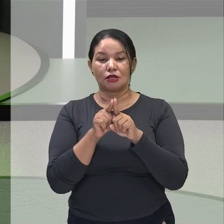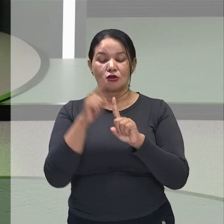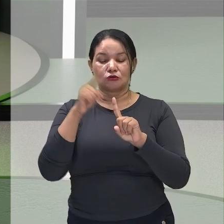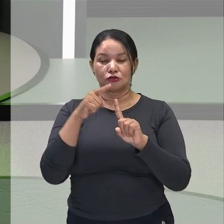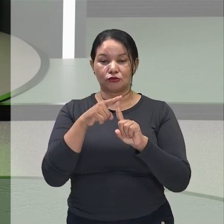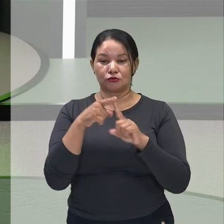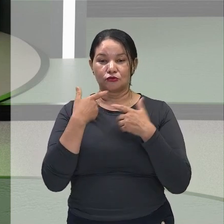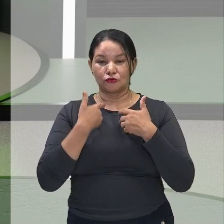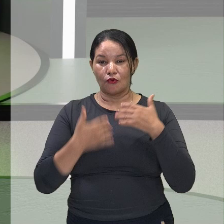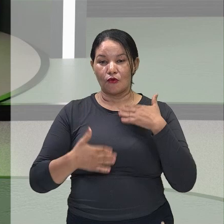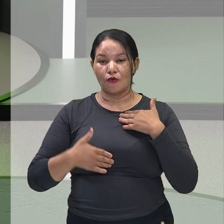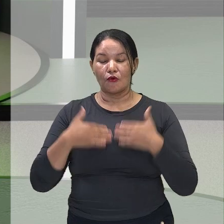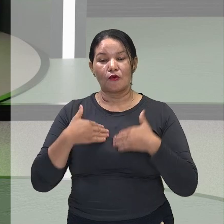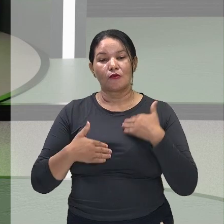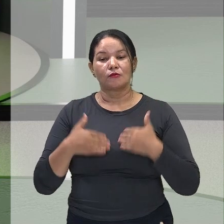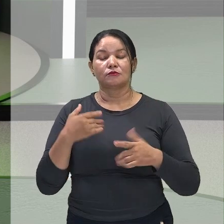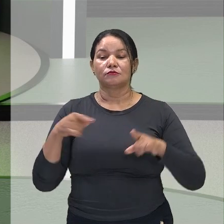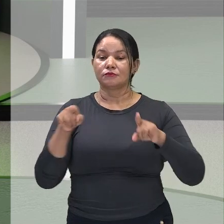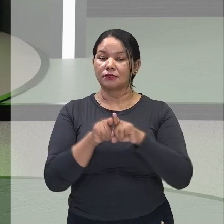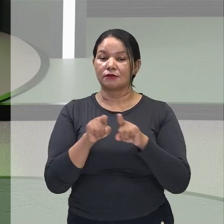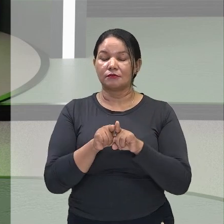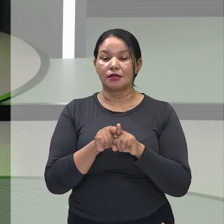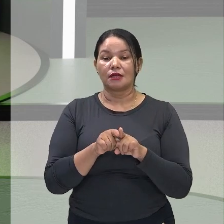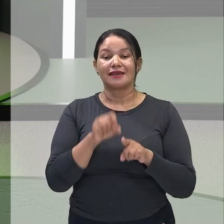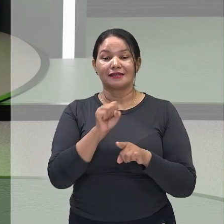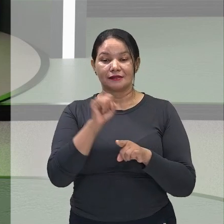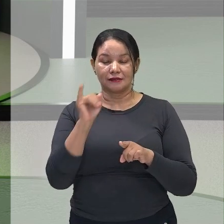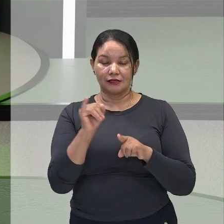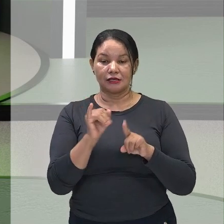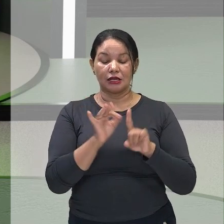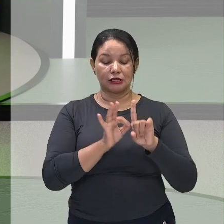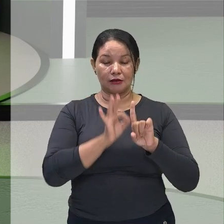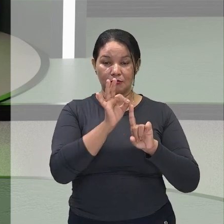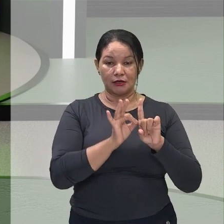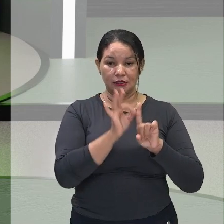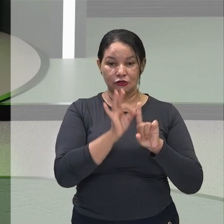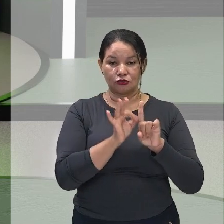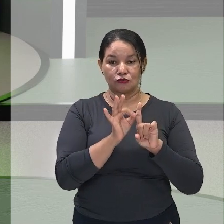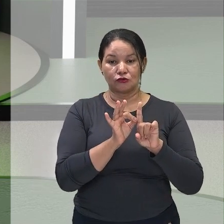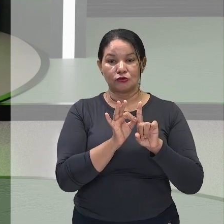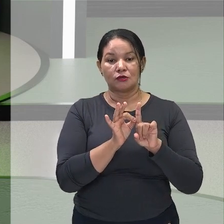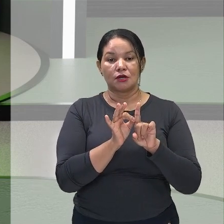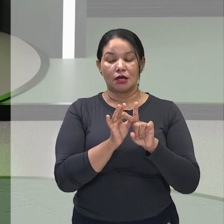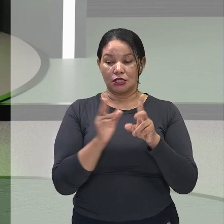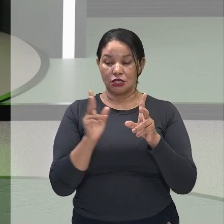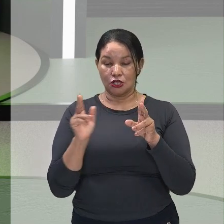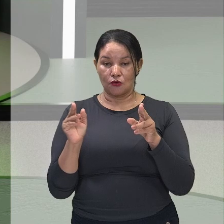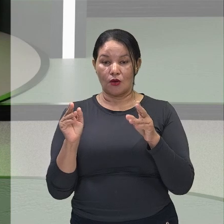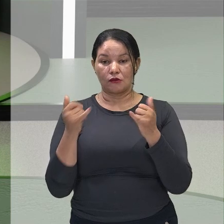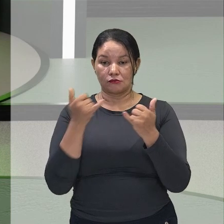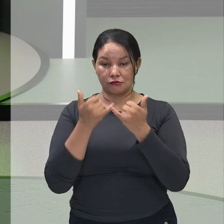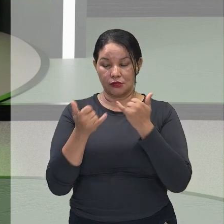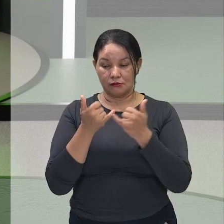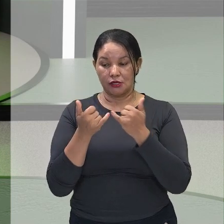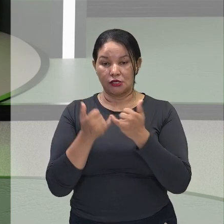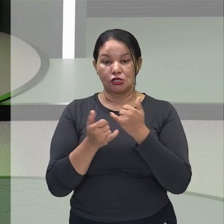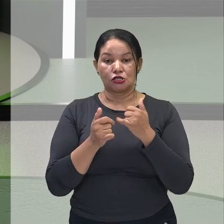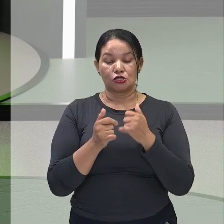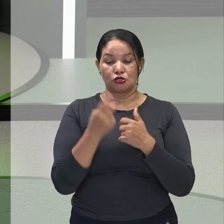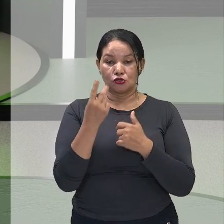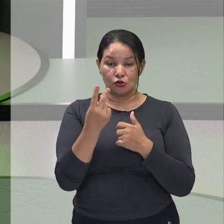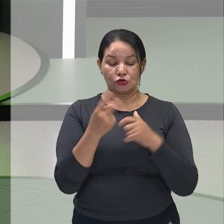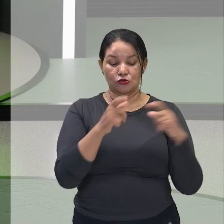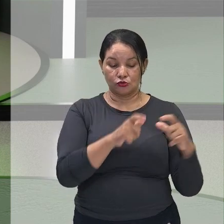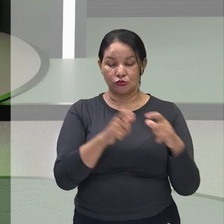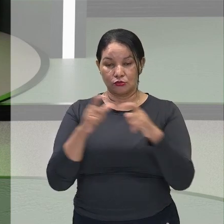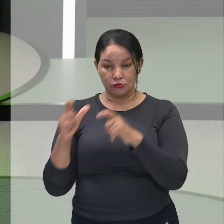certo? Então, mesmo que a temperatura seja a mesma em dois lugares,